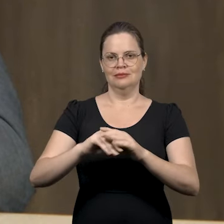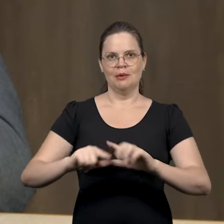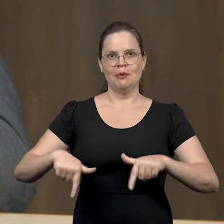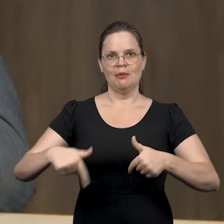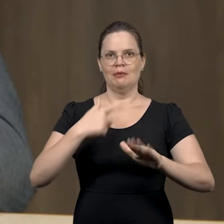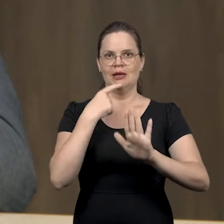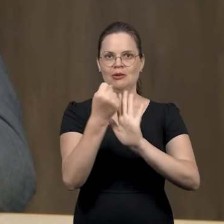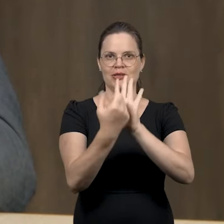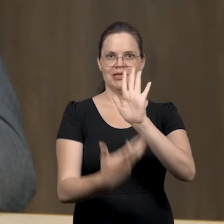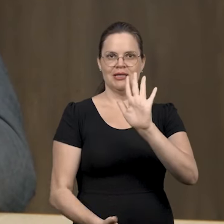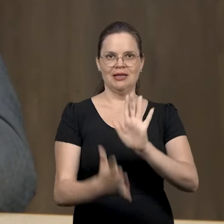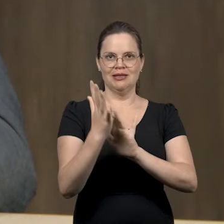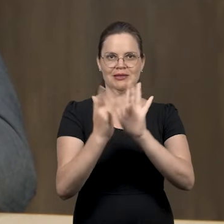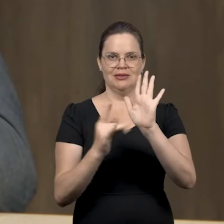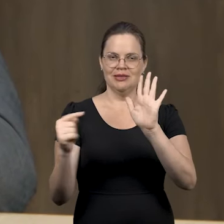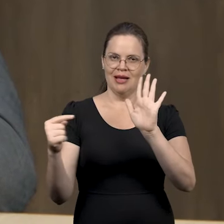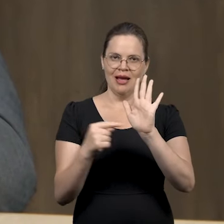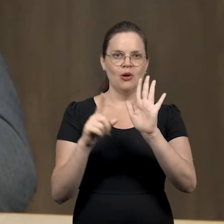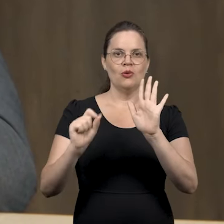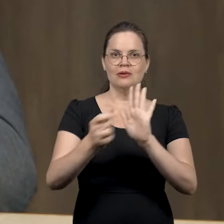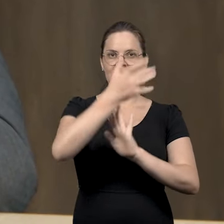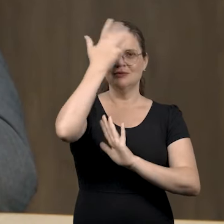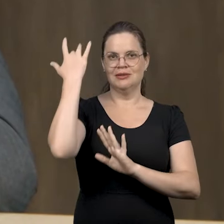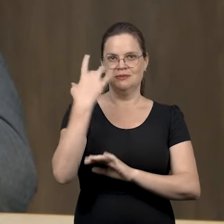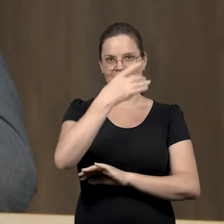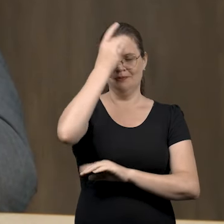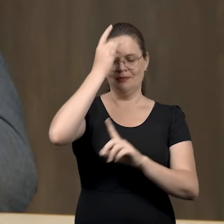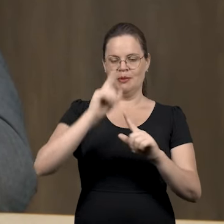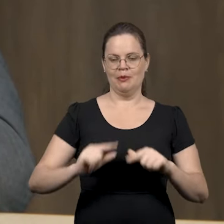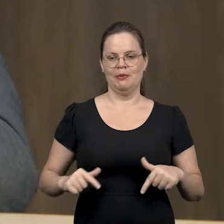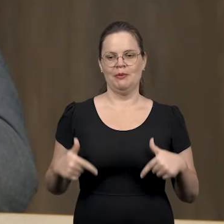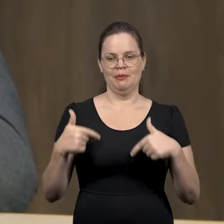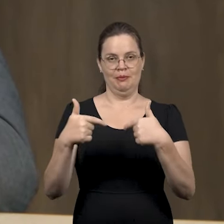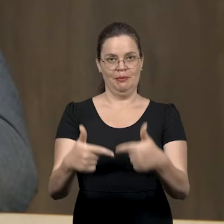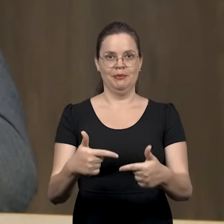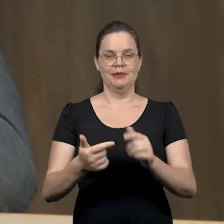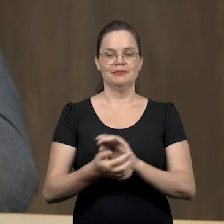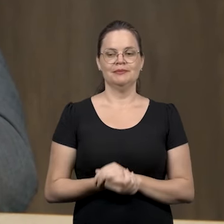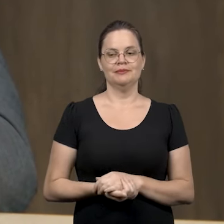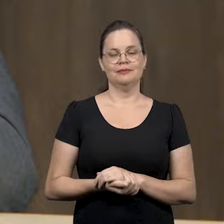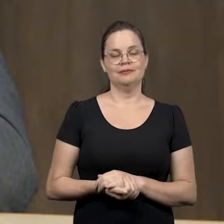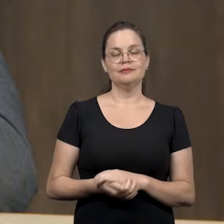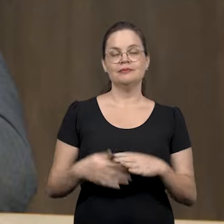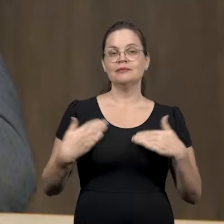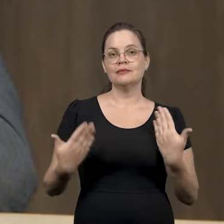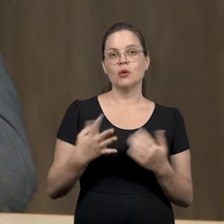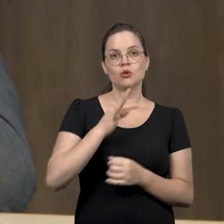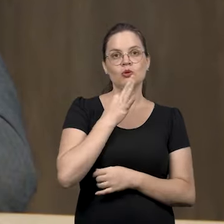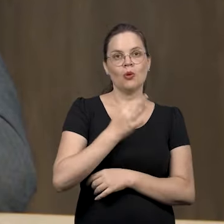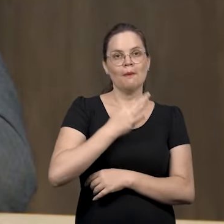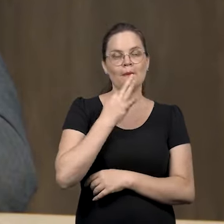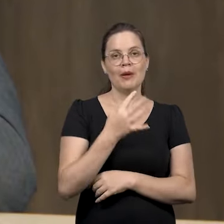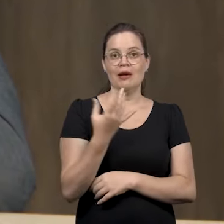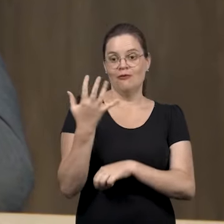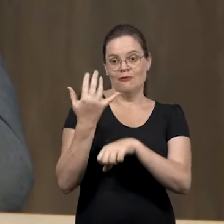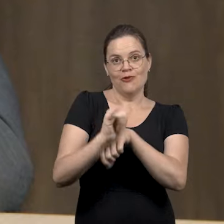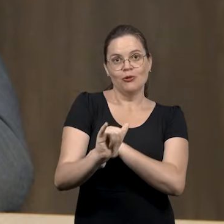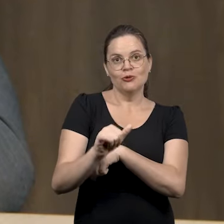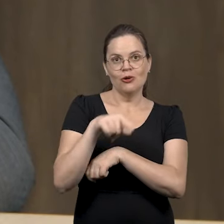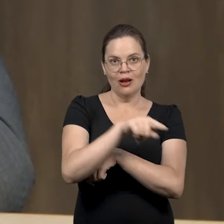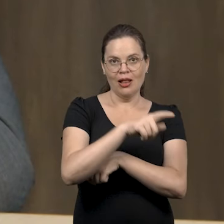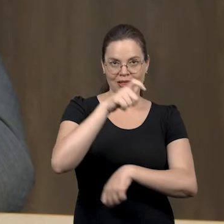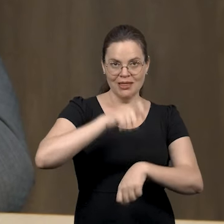do sangue, que é justamente o Espírito Santo agindo. Então, Tomé, quando não estava ali